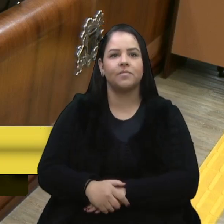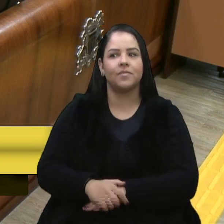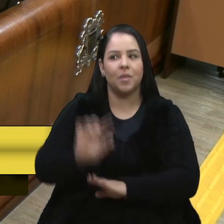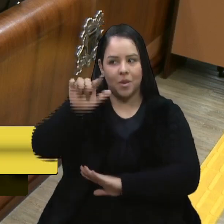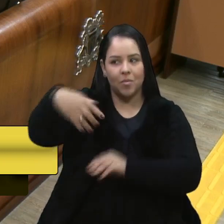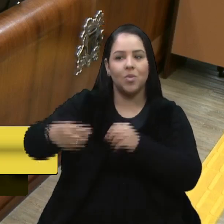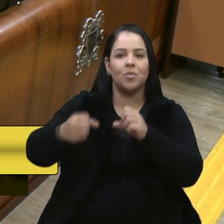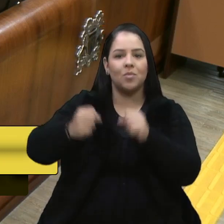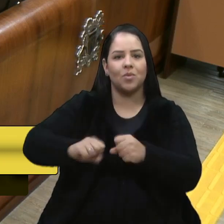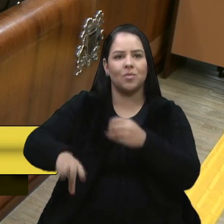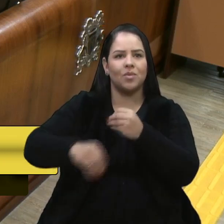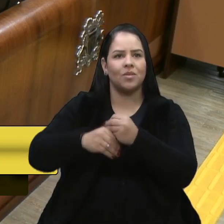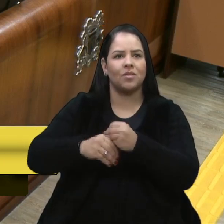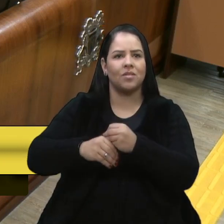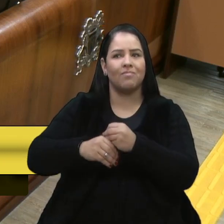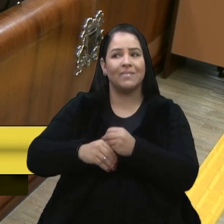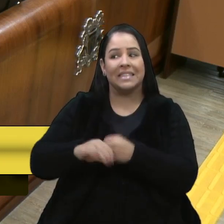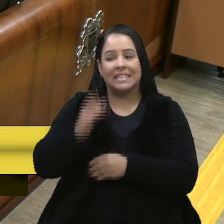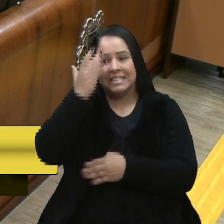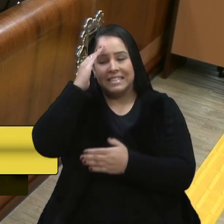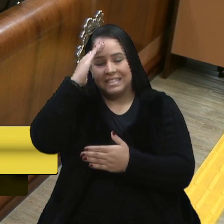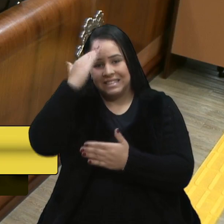concedo, talvez não dê tempo.